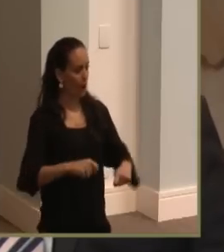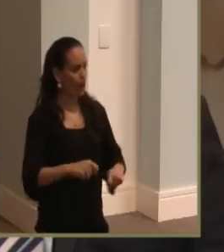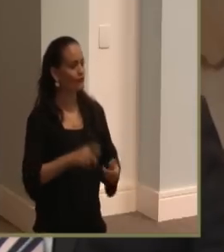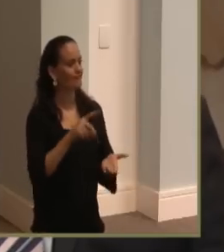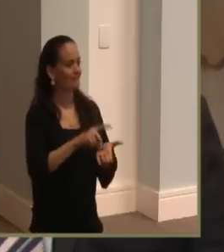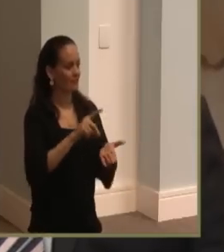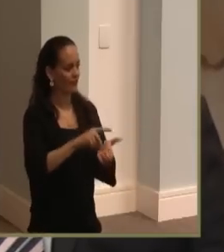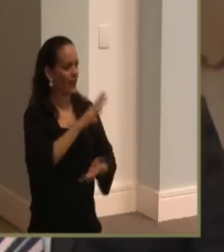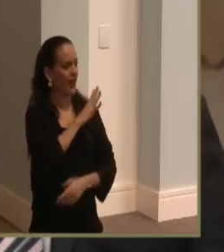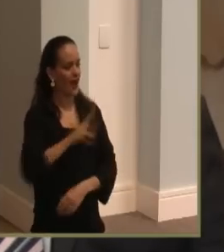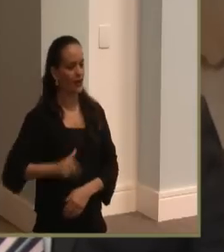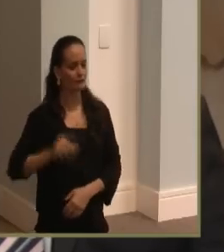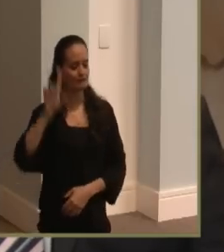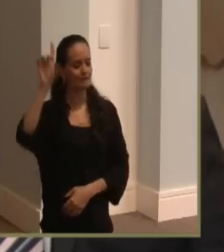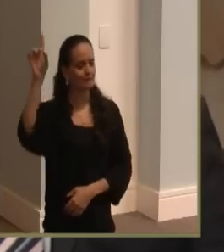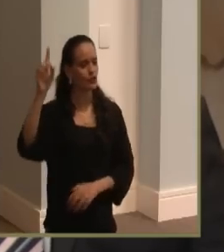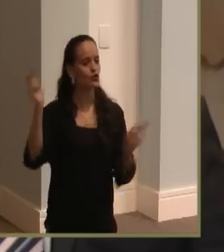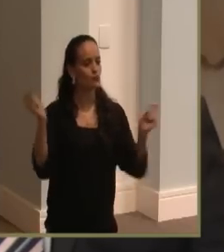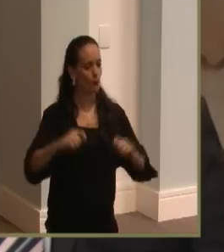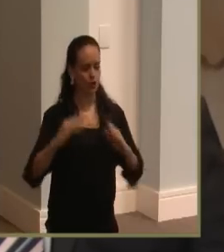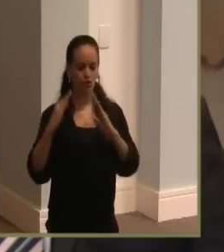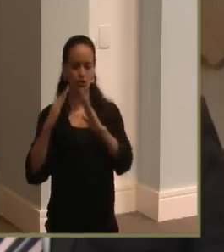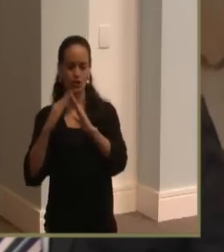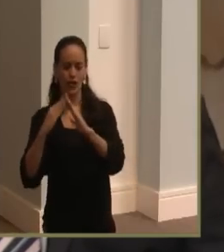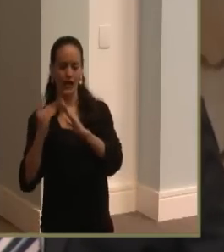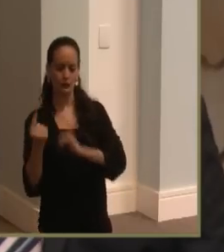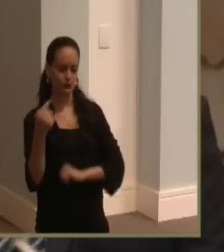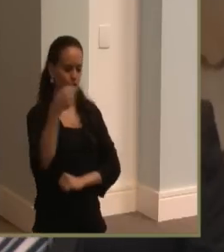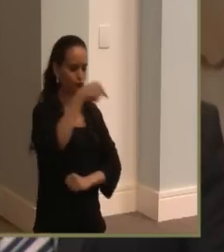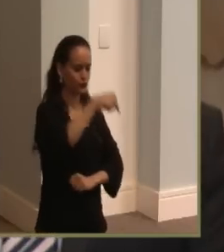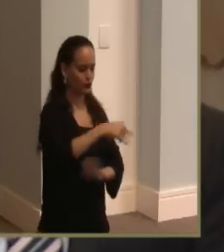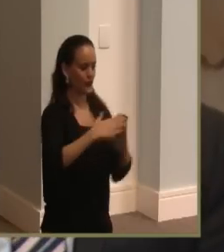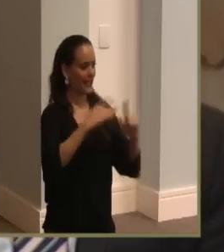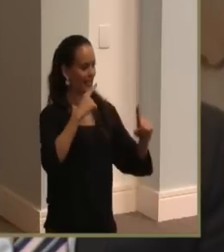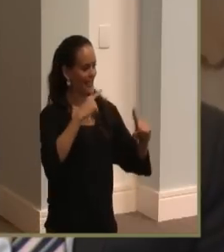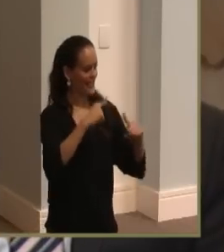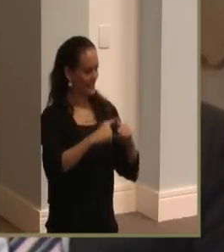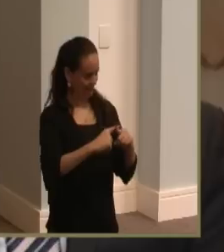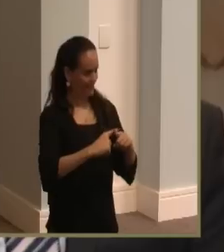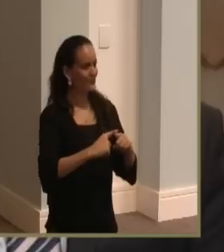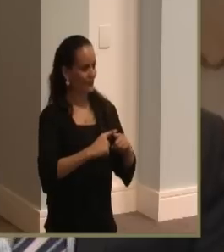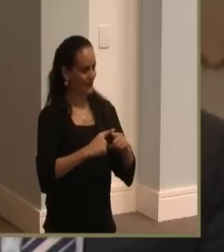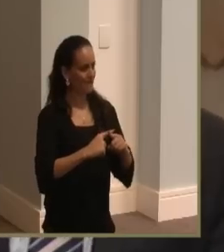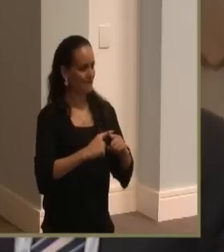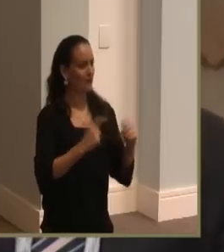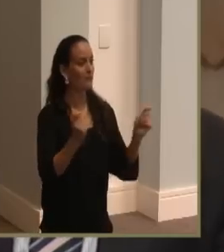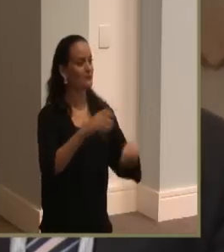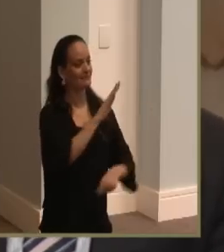podermos nos deslocar da nossa casa, da nossa residência, vir a este local.